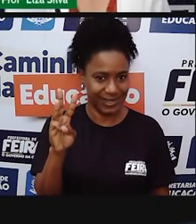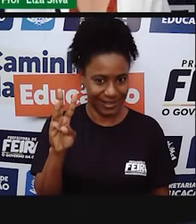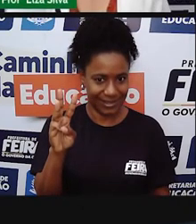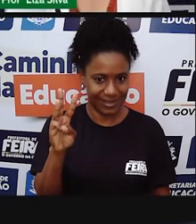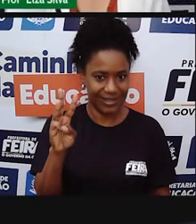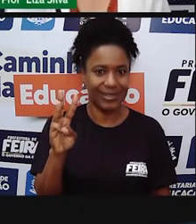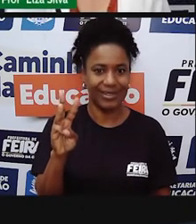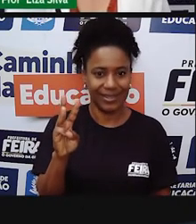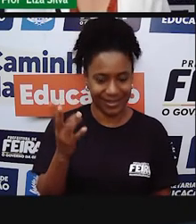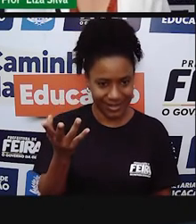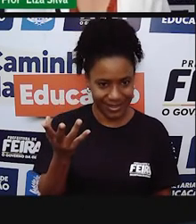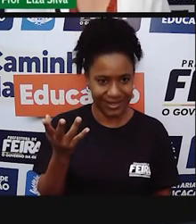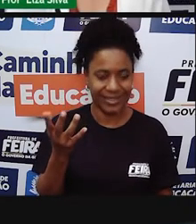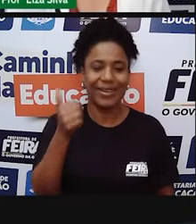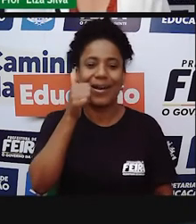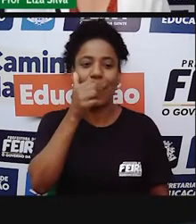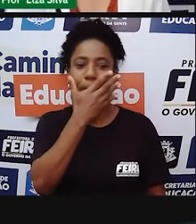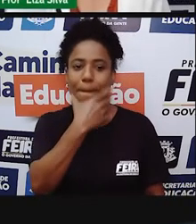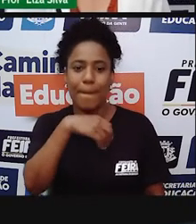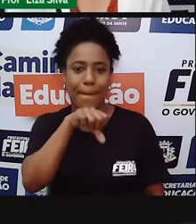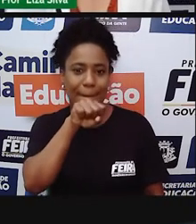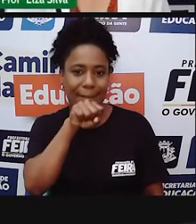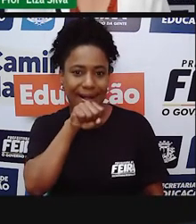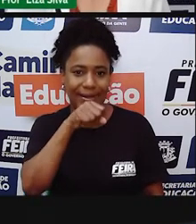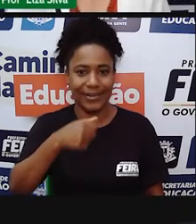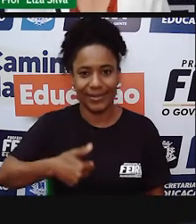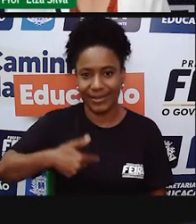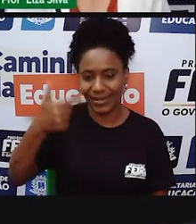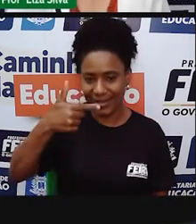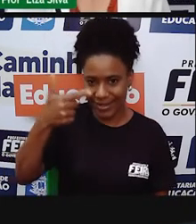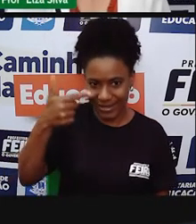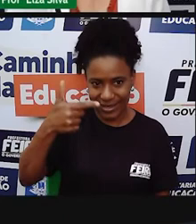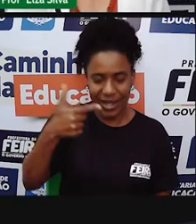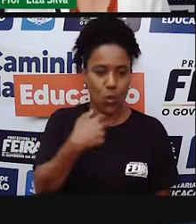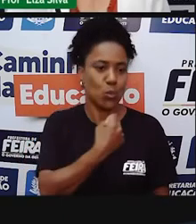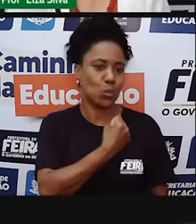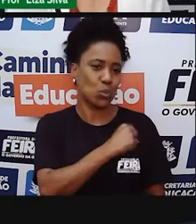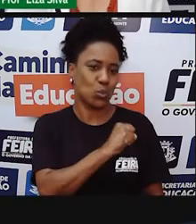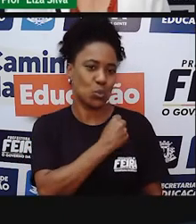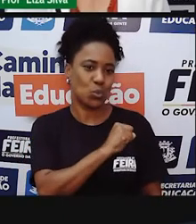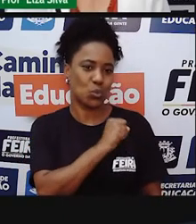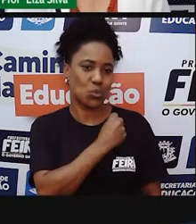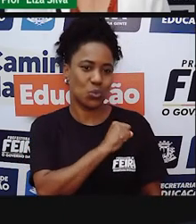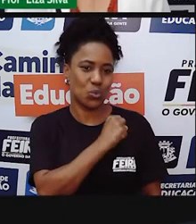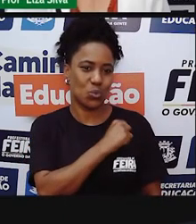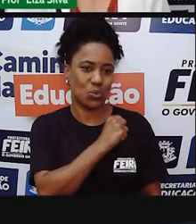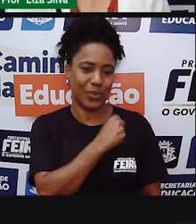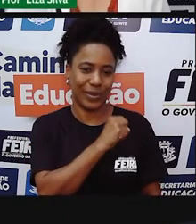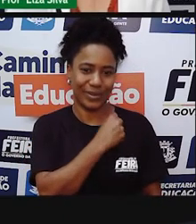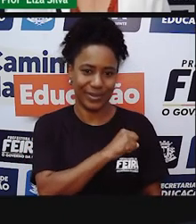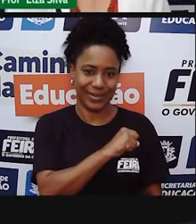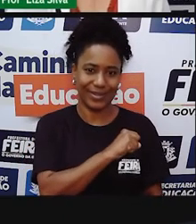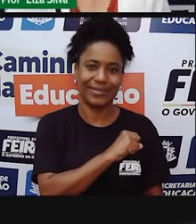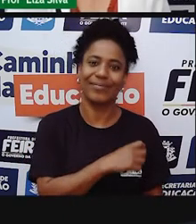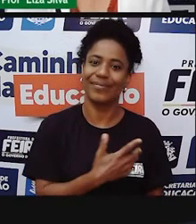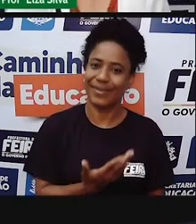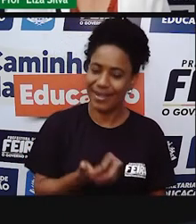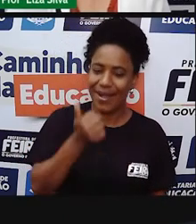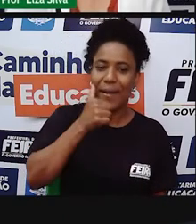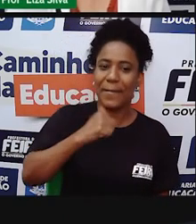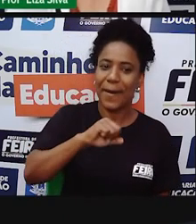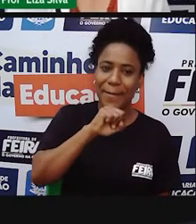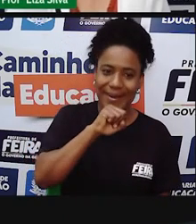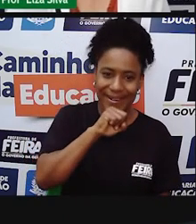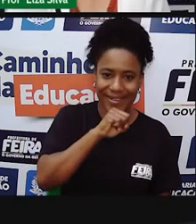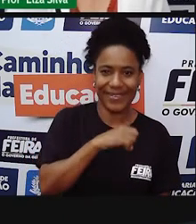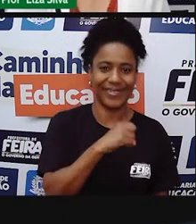virando o father-in-law, é tipo o pai de lei, entendeu? Qualquer jogada, entendeu? E a mãe vira mother-in-law, a mãe